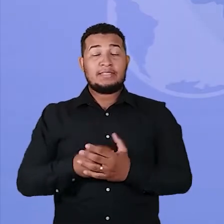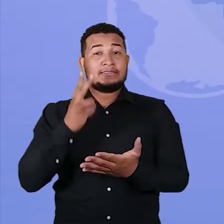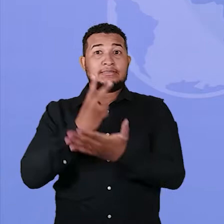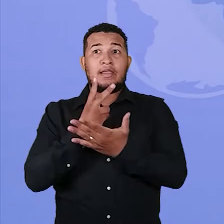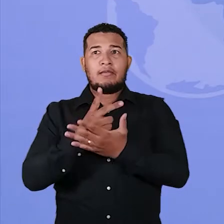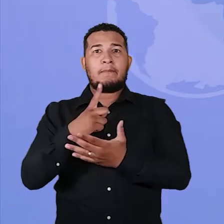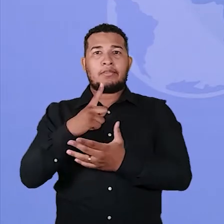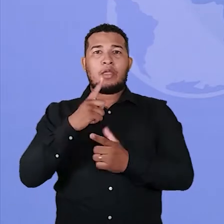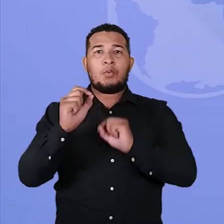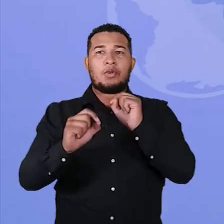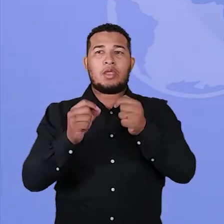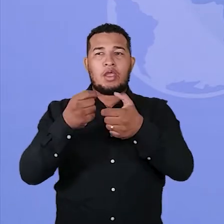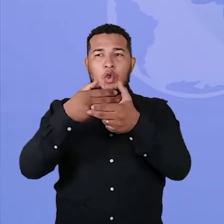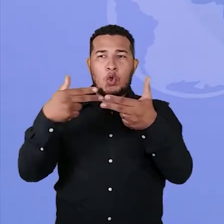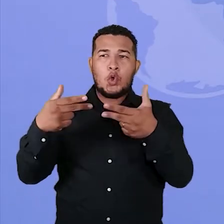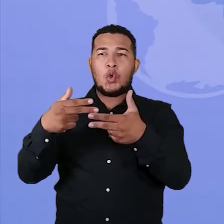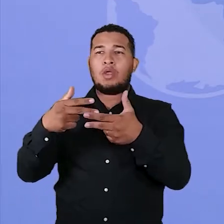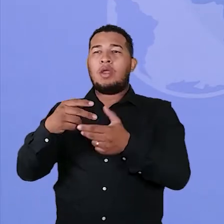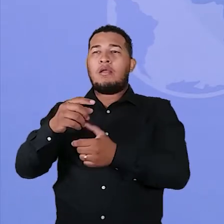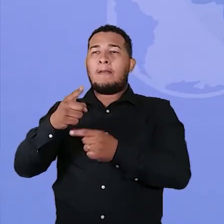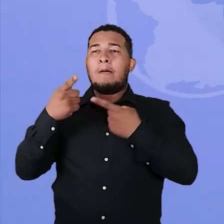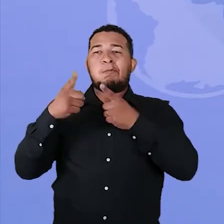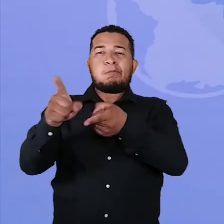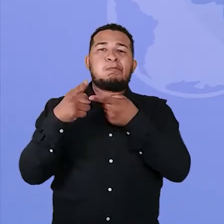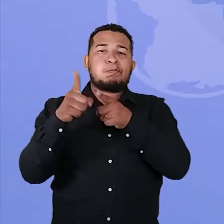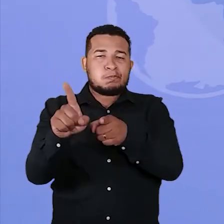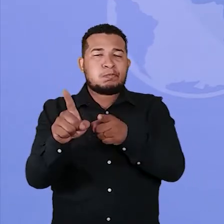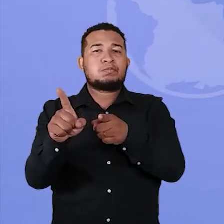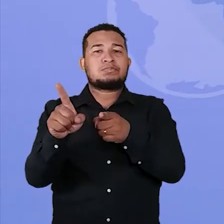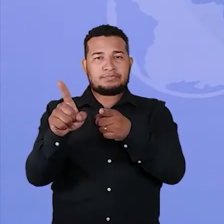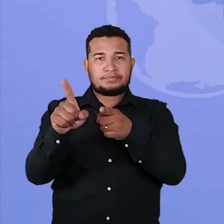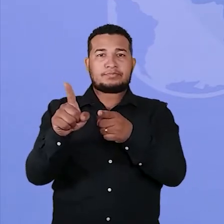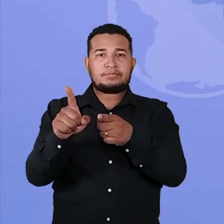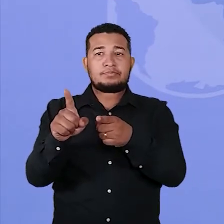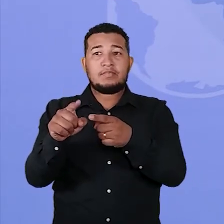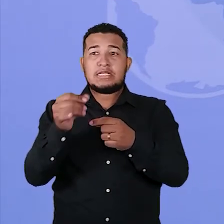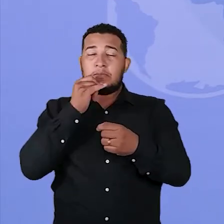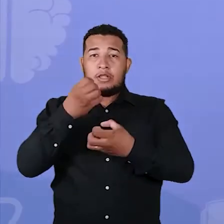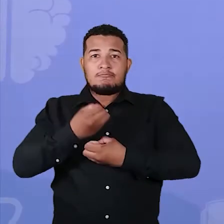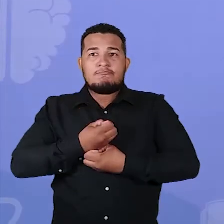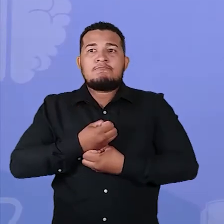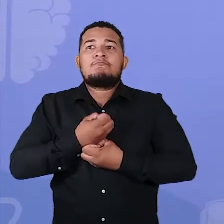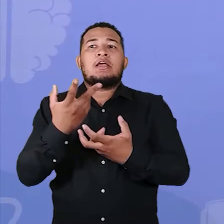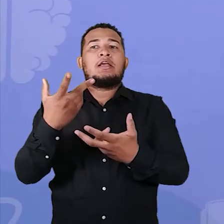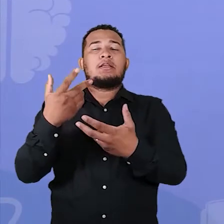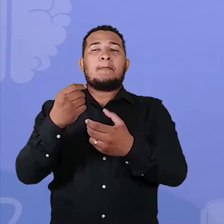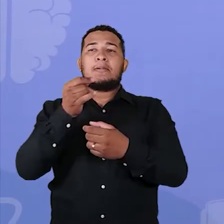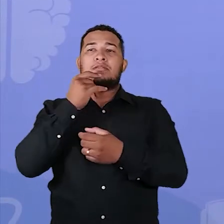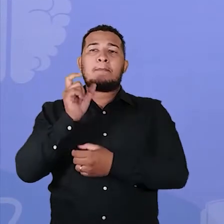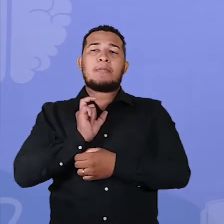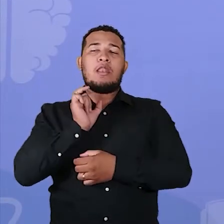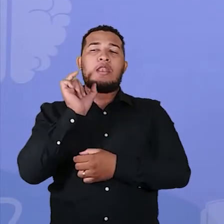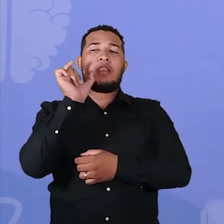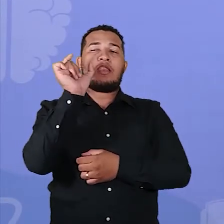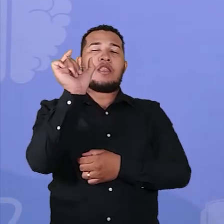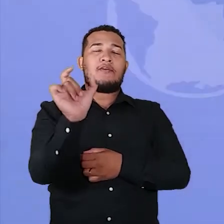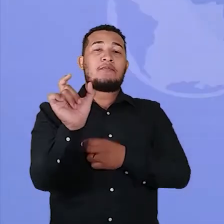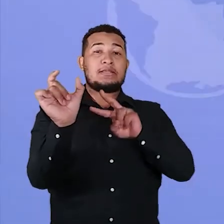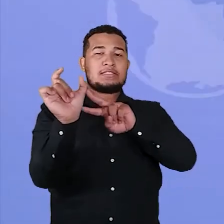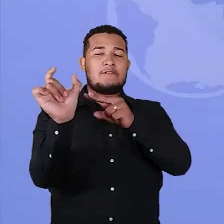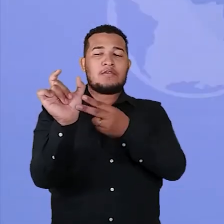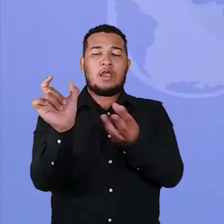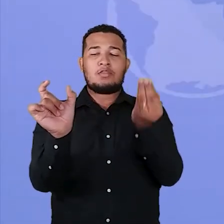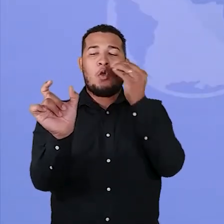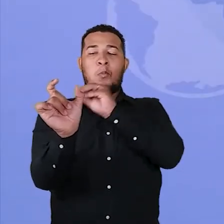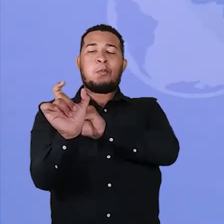uma sátira, uma ridicularização, quando você expressa uma coisa querendo dizer outra,